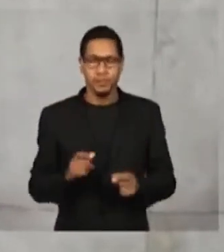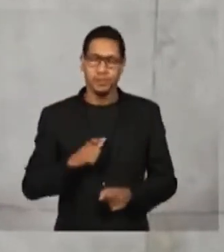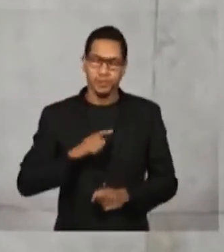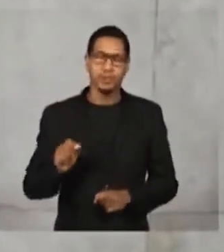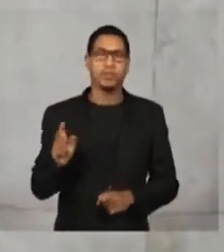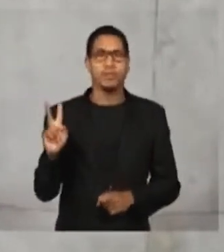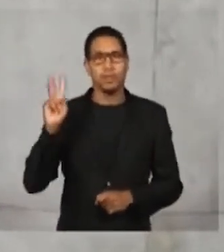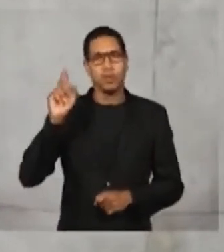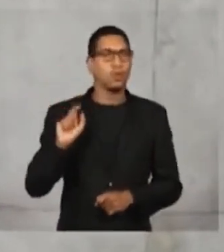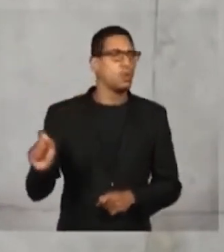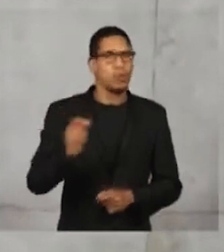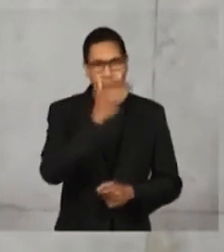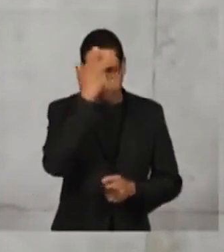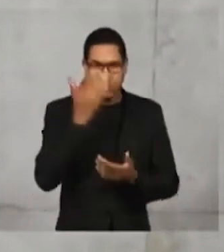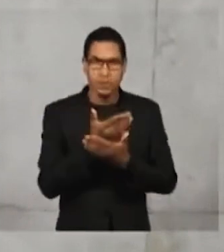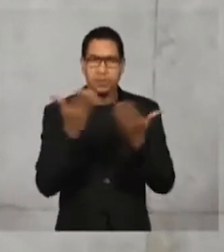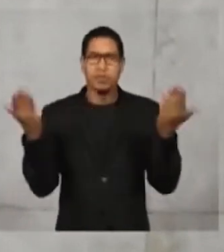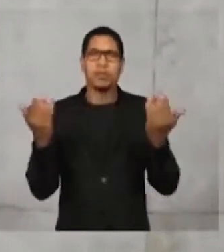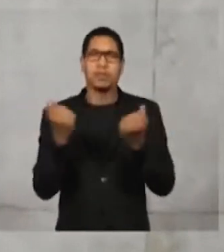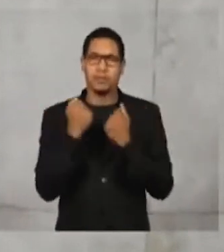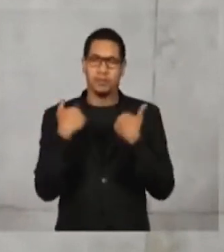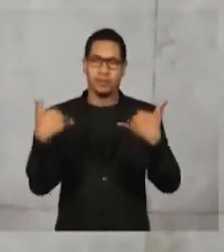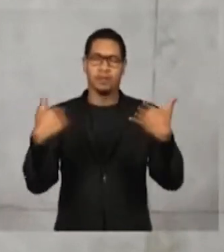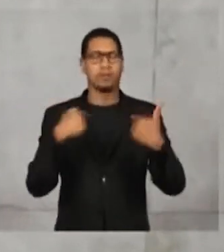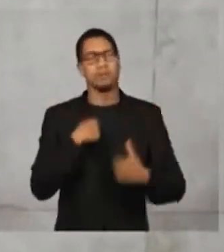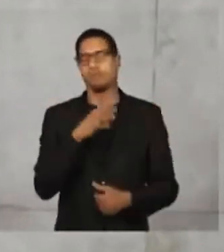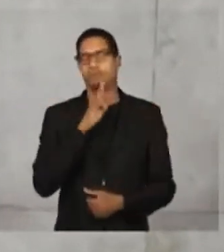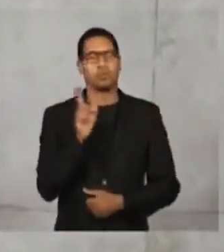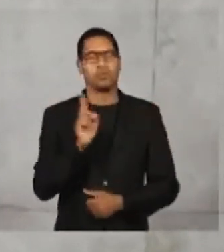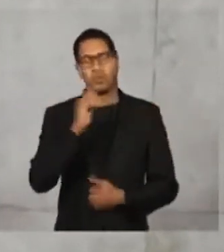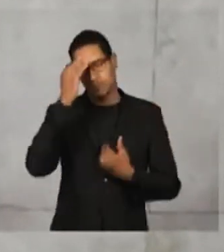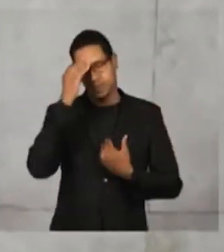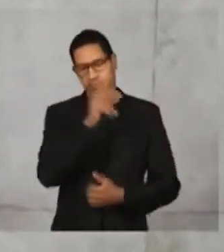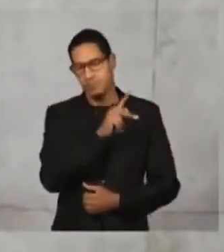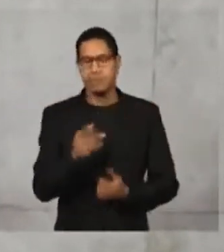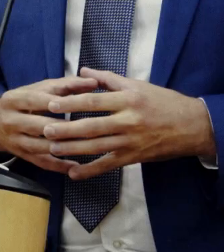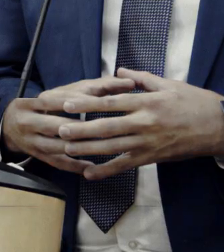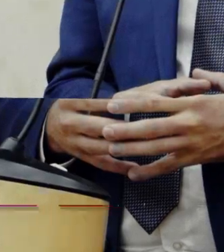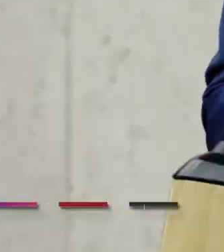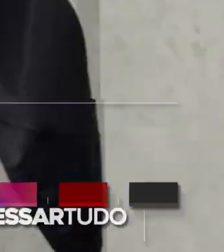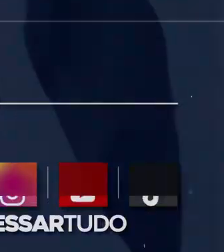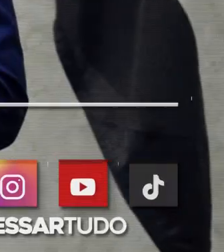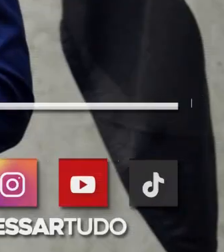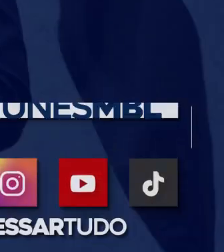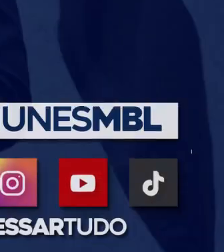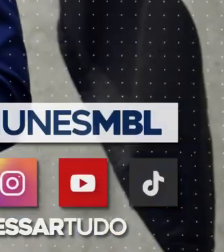valores que essas pessoas que estão na galeria jamais conheceram. Muito obrigado, presidente.